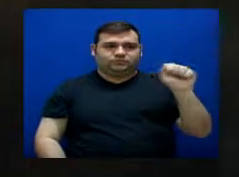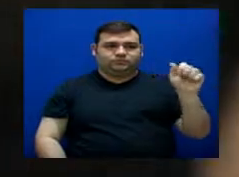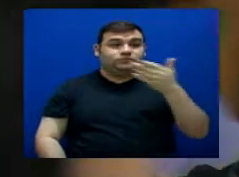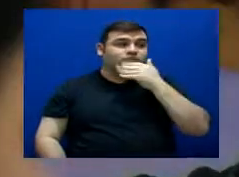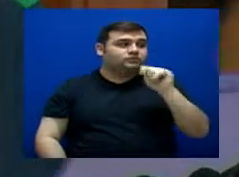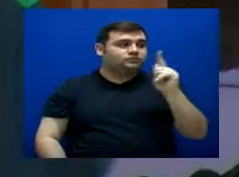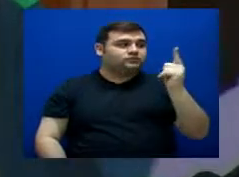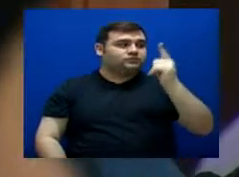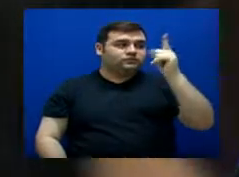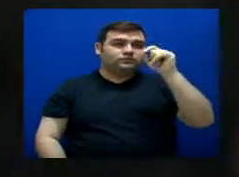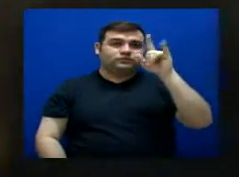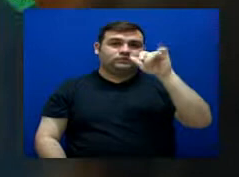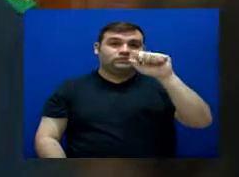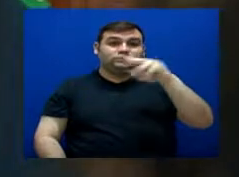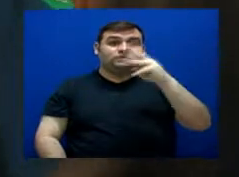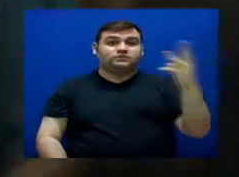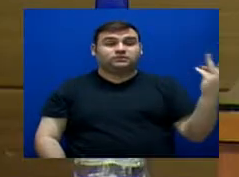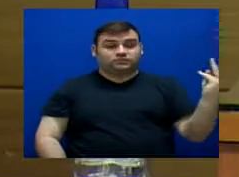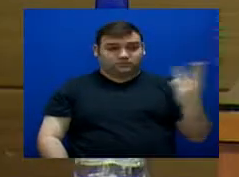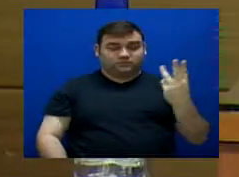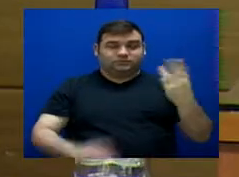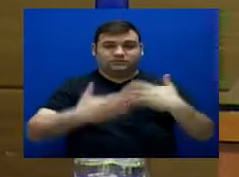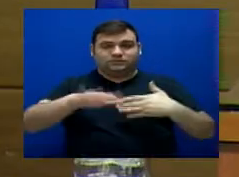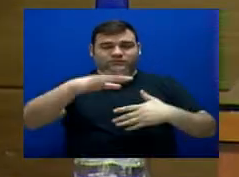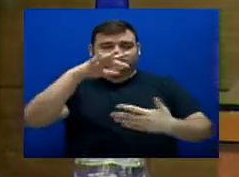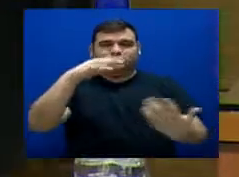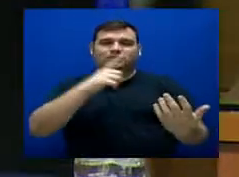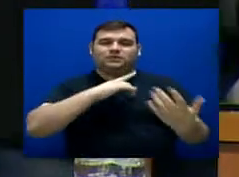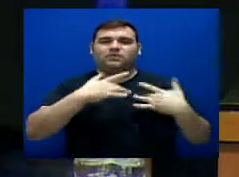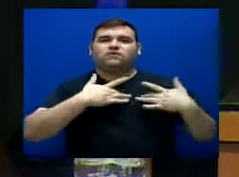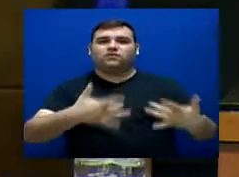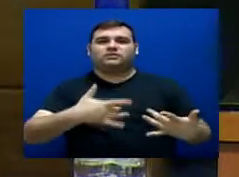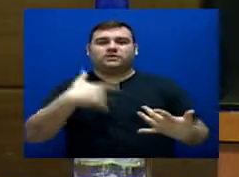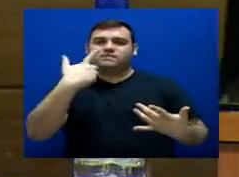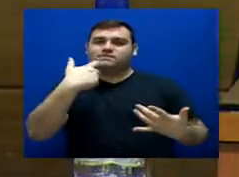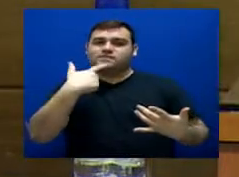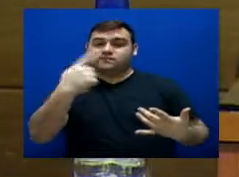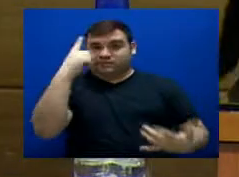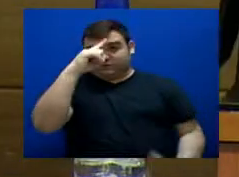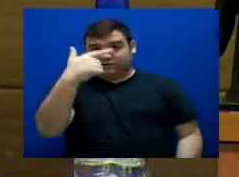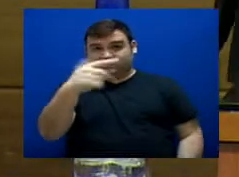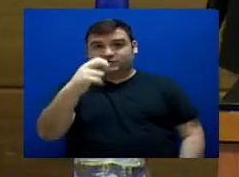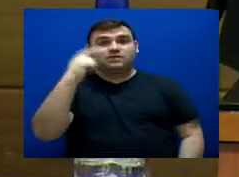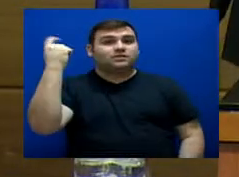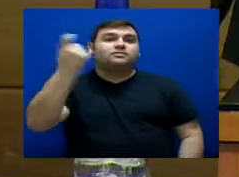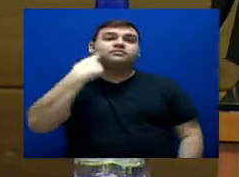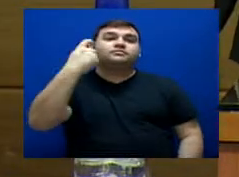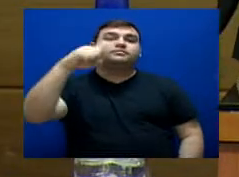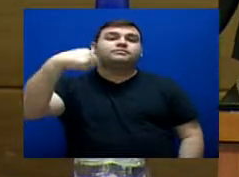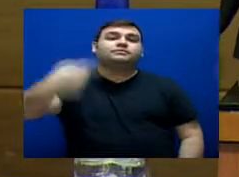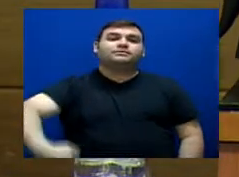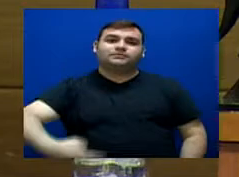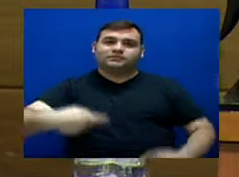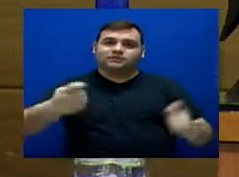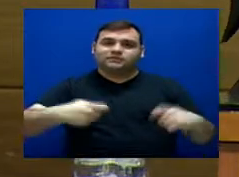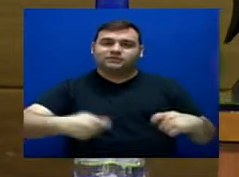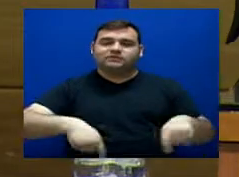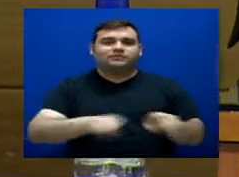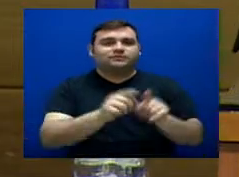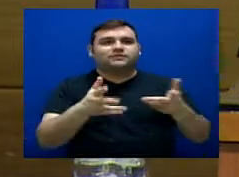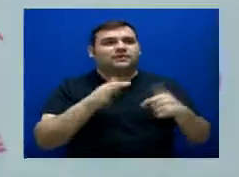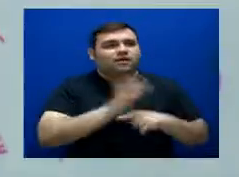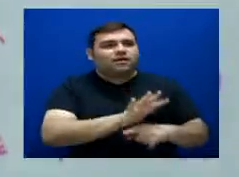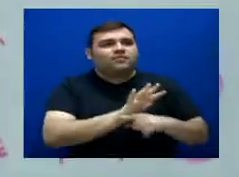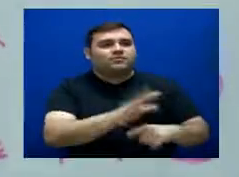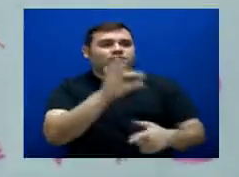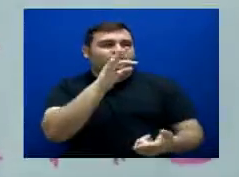realizando uma campanha de doação de sangue, vai acontecer dia 25 de agosto, sexta-feira que vem. Quem puder contribuir com